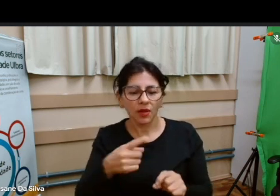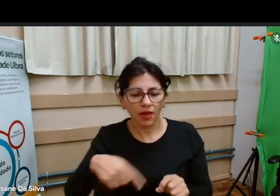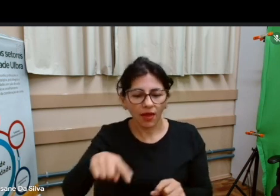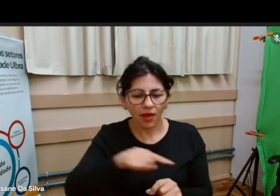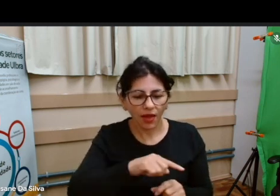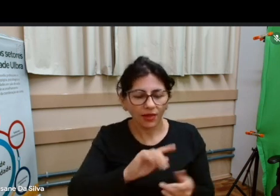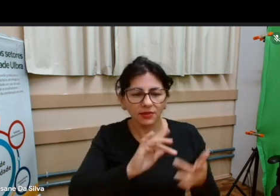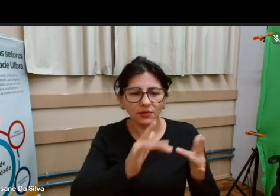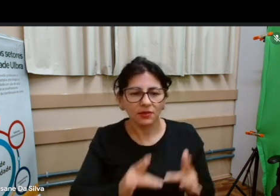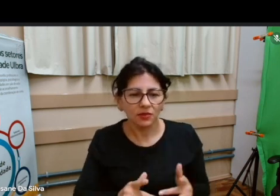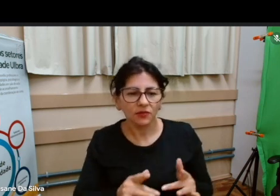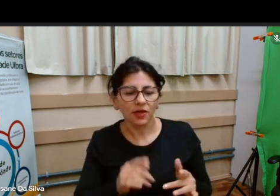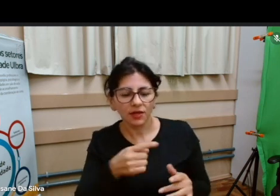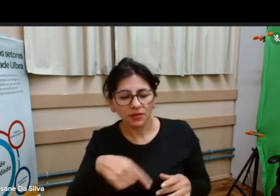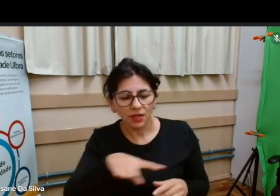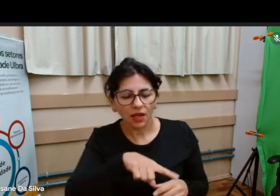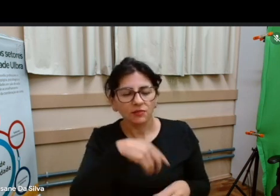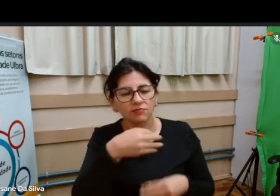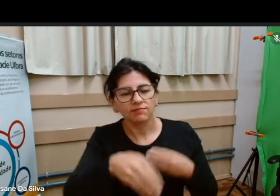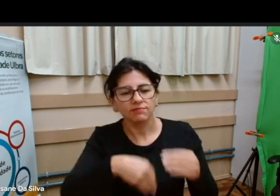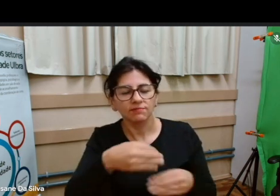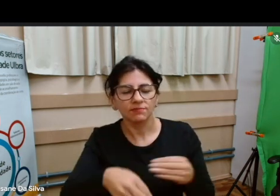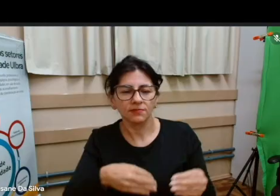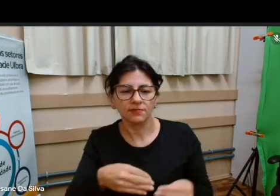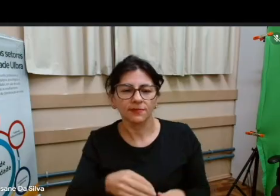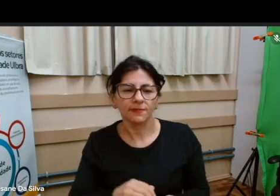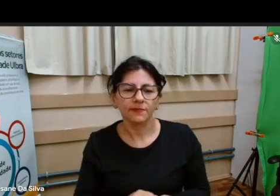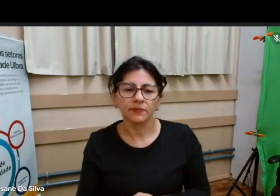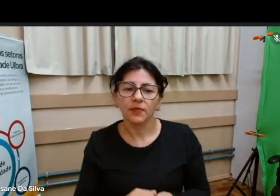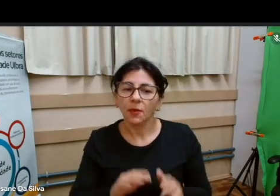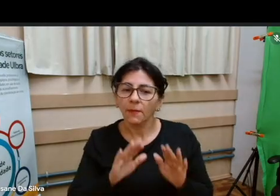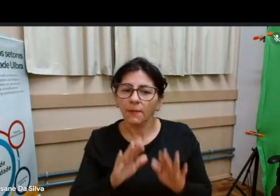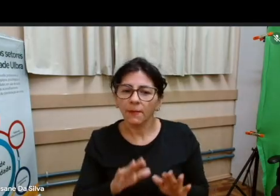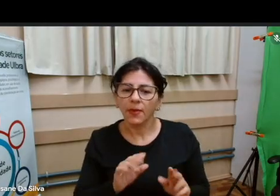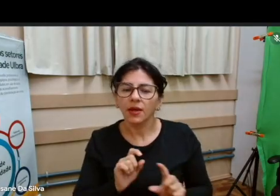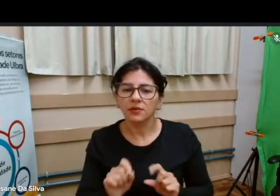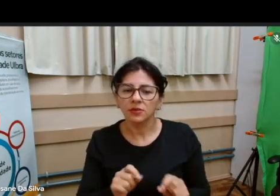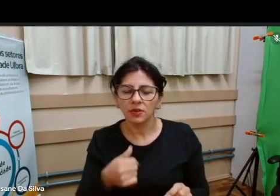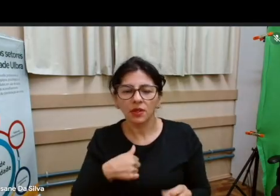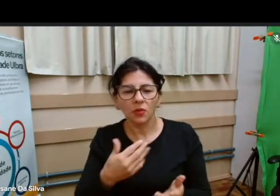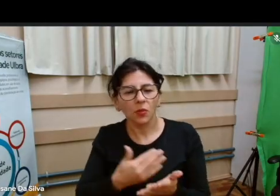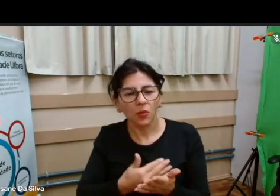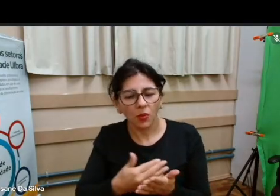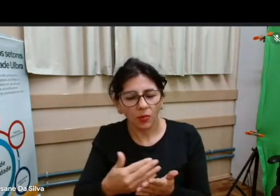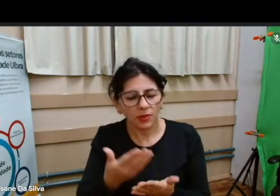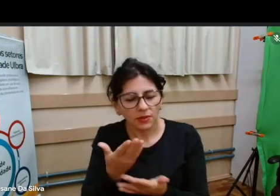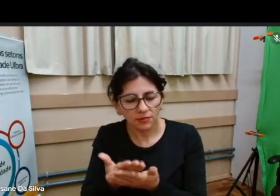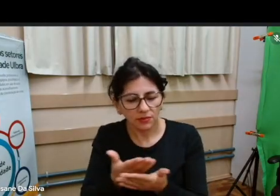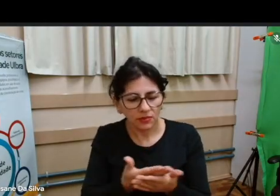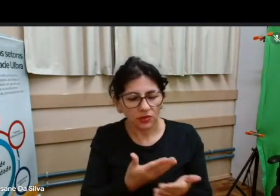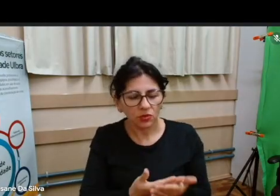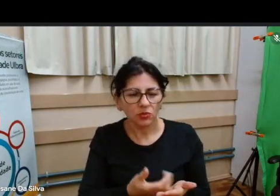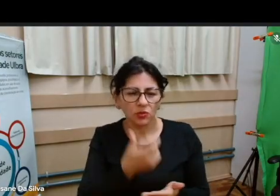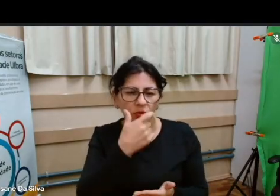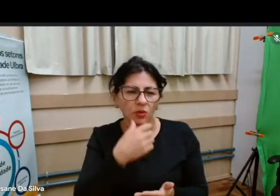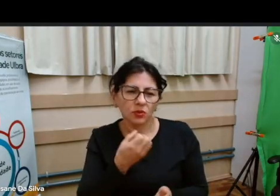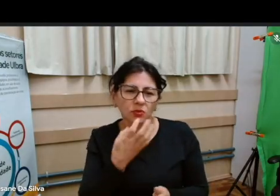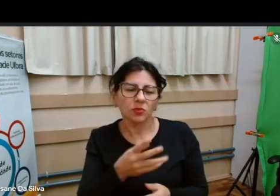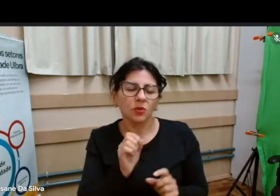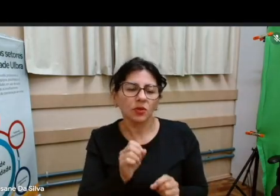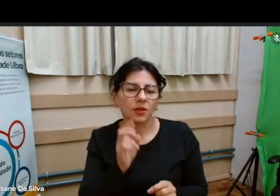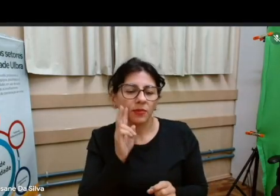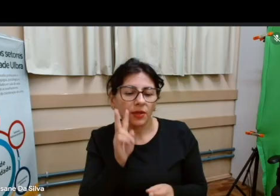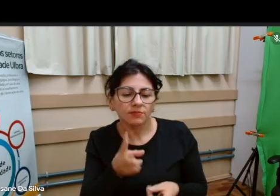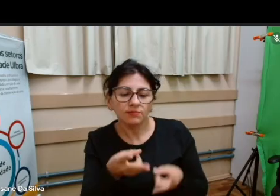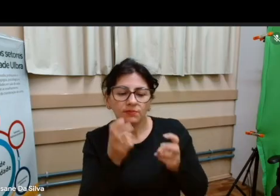eh se misturavam mas eu comecei todo esse estudo e eu acho bacana pra gente ver que a